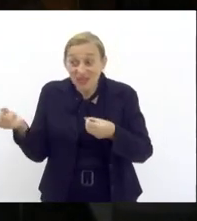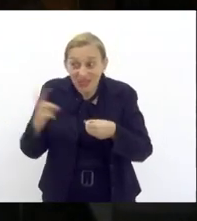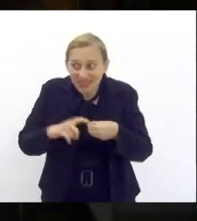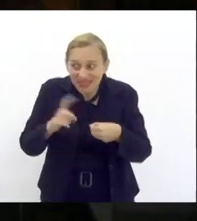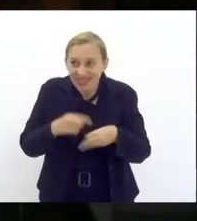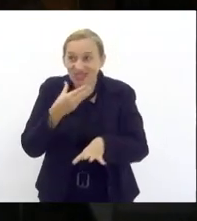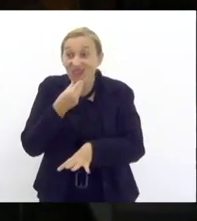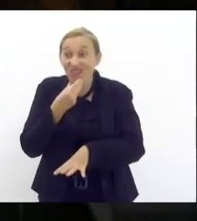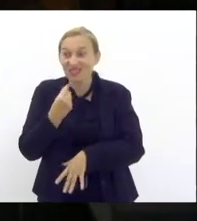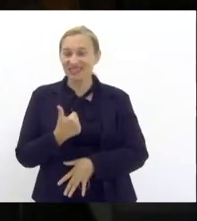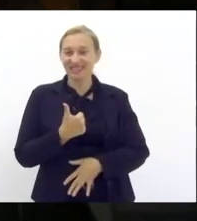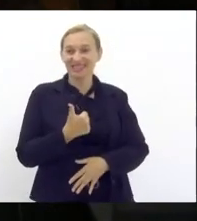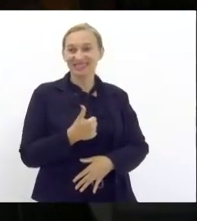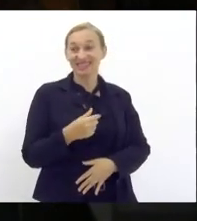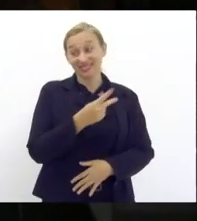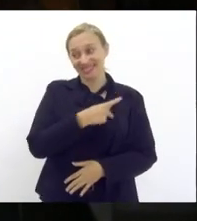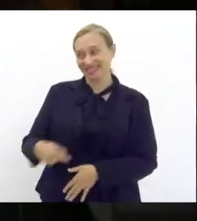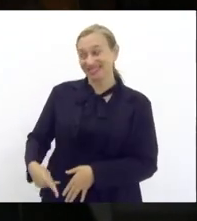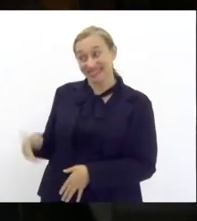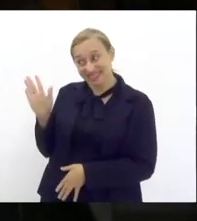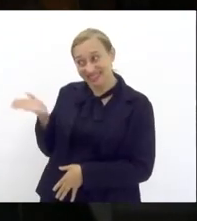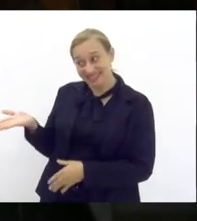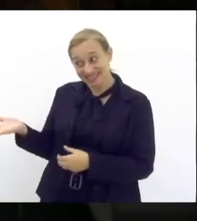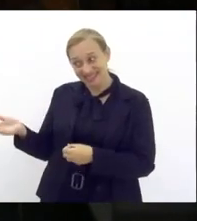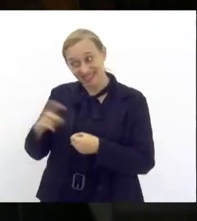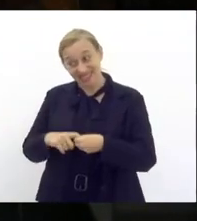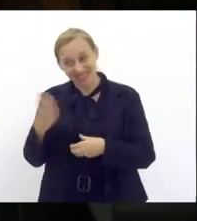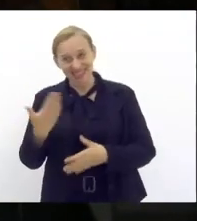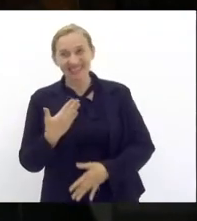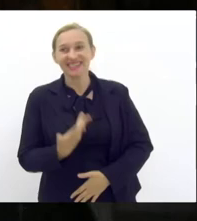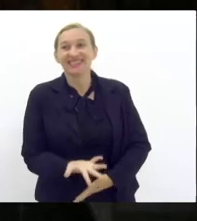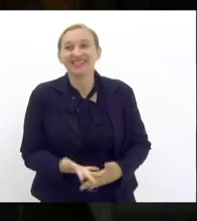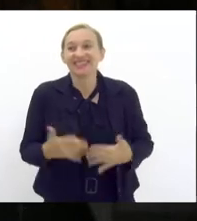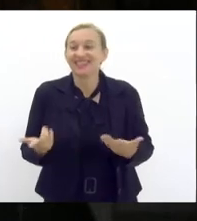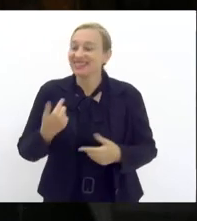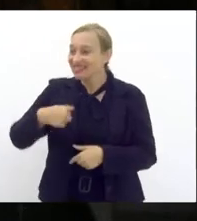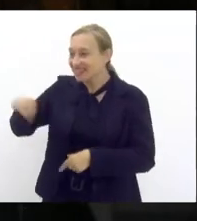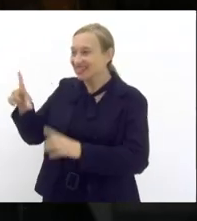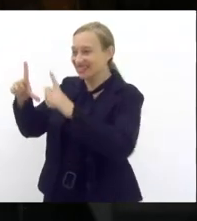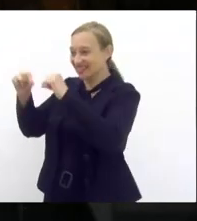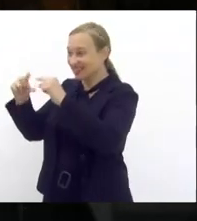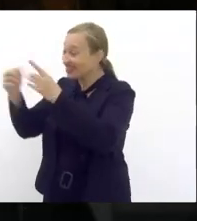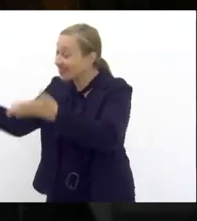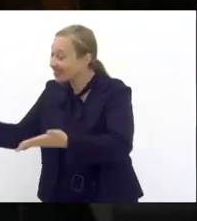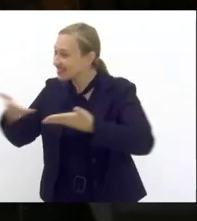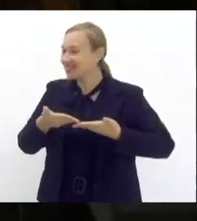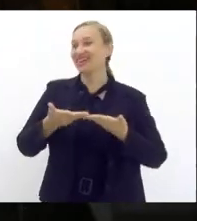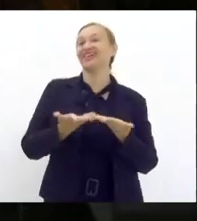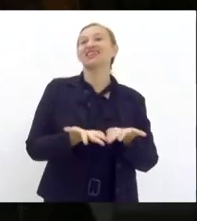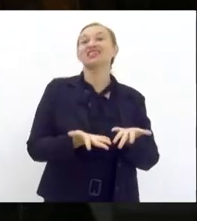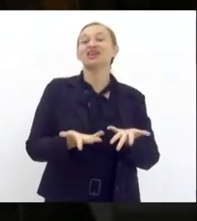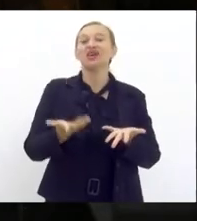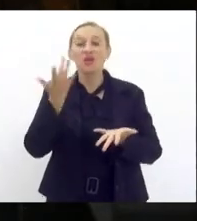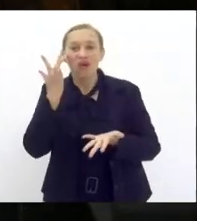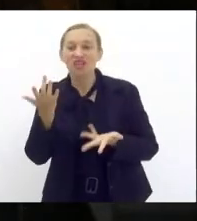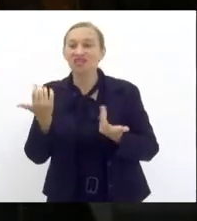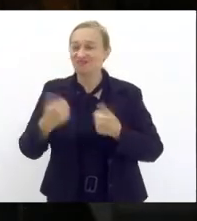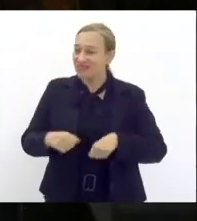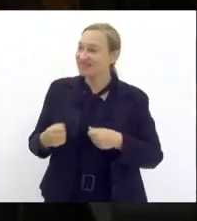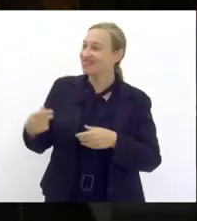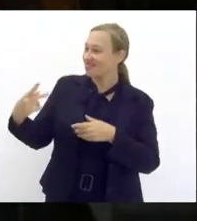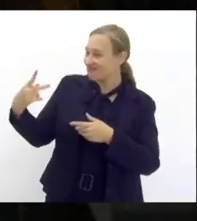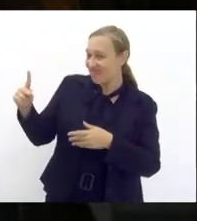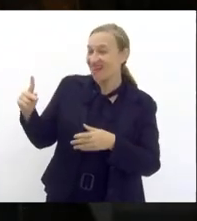aí, seu presidente, está voltando aí. Estou indo para Brasília recepcioná-lo, acho que a gente precisa dele, precisa do